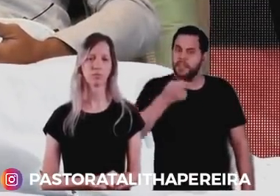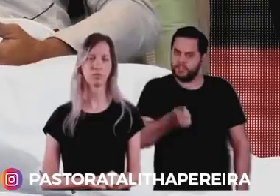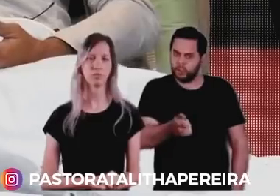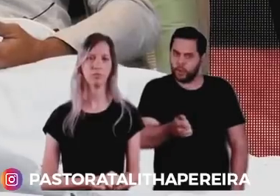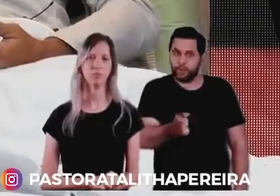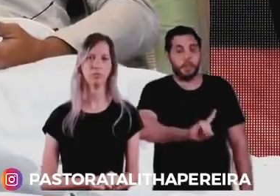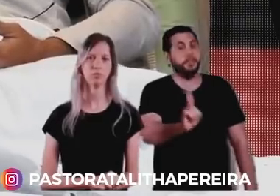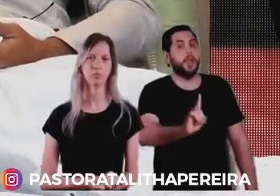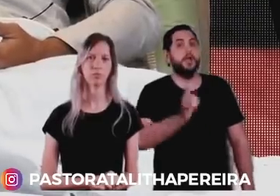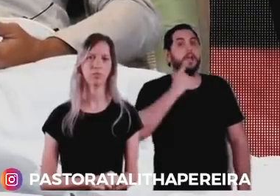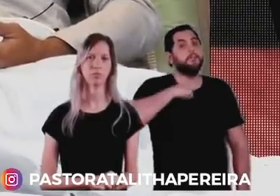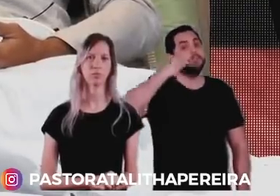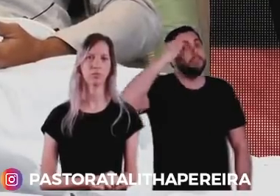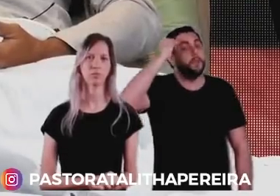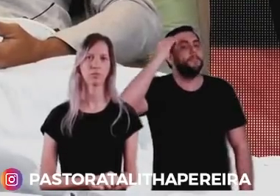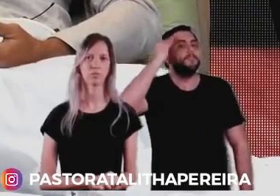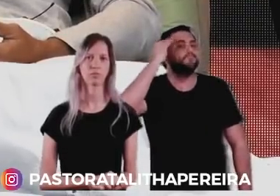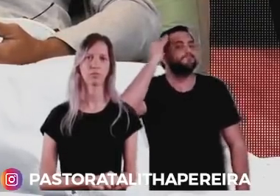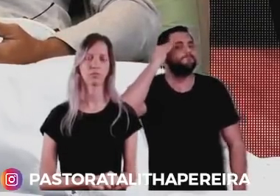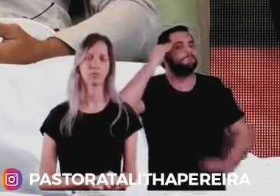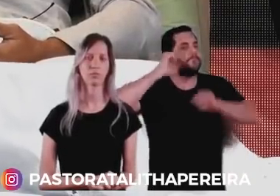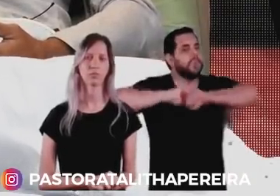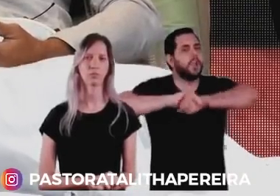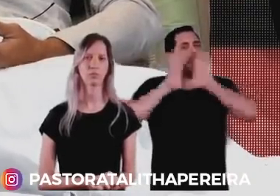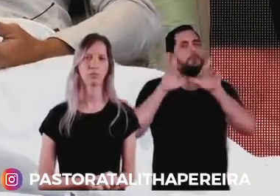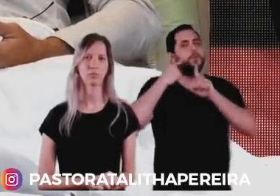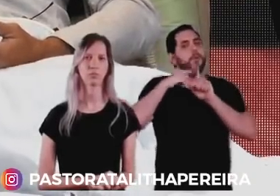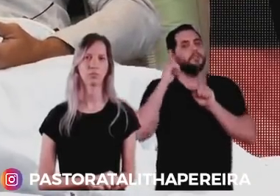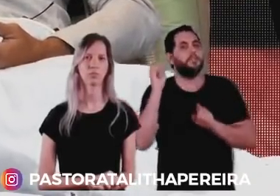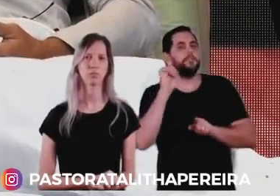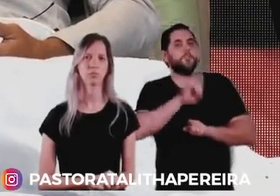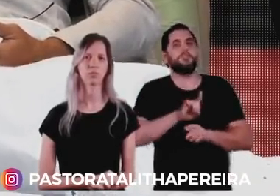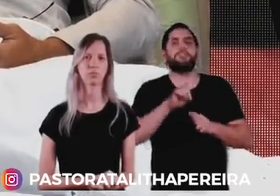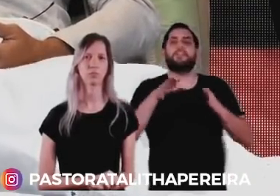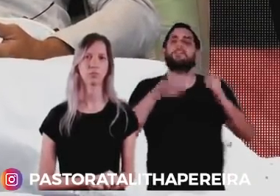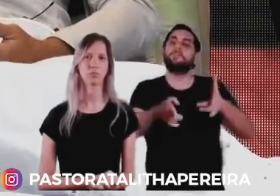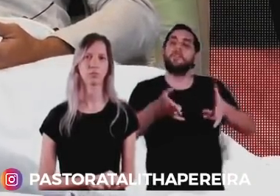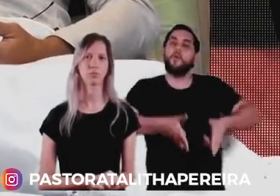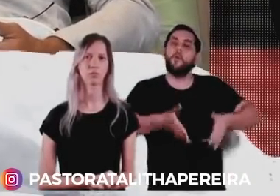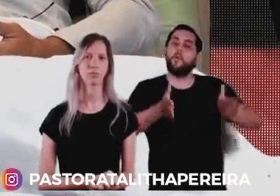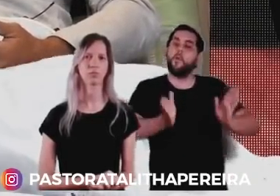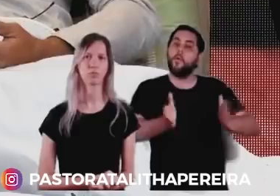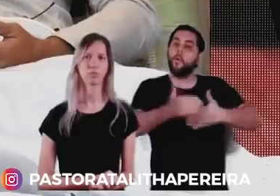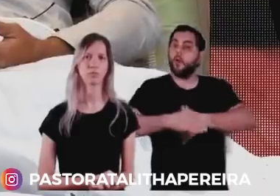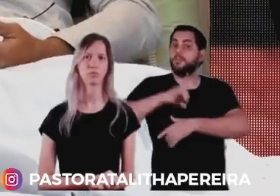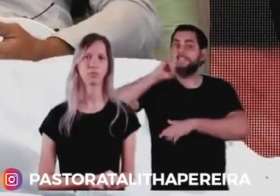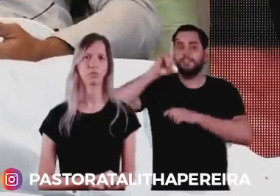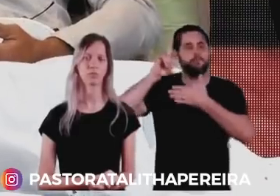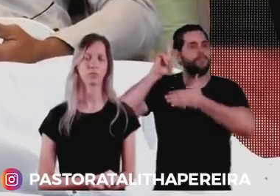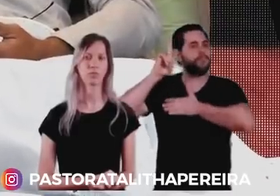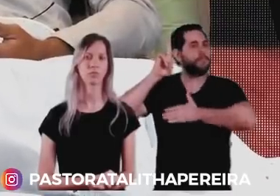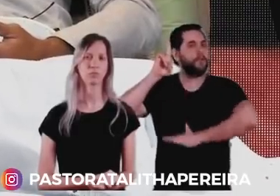situação, né? Você está trazendo coisas para dentro do seu quarto, onde Deus rejeita, onde Deus